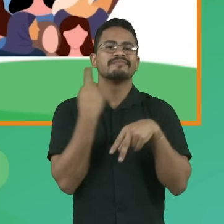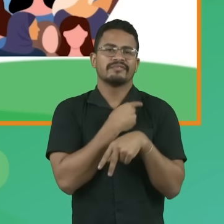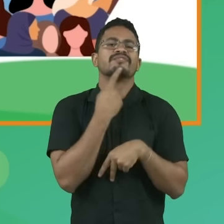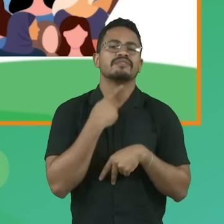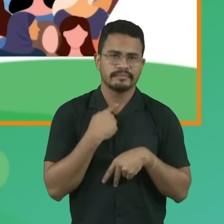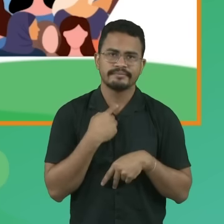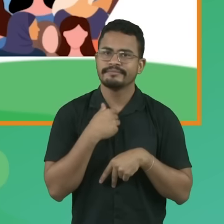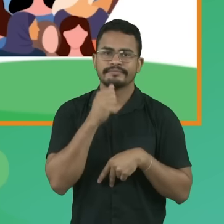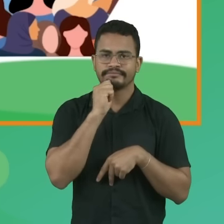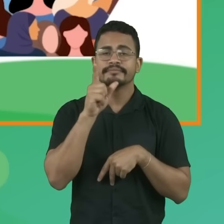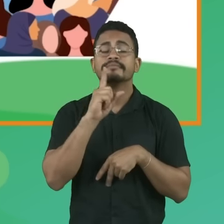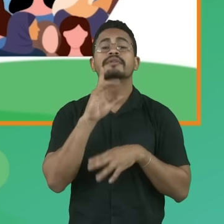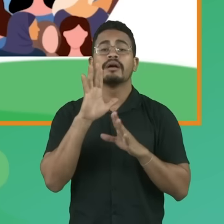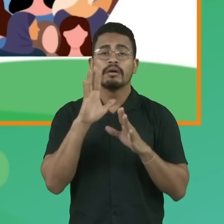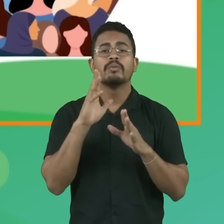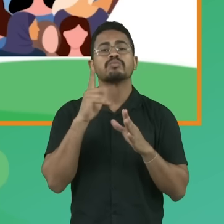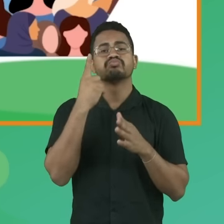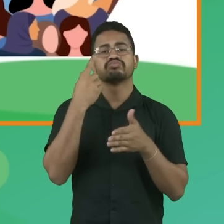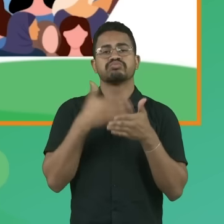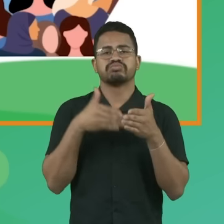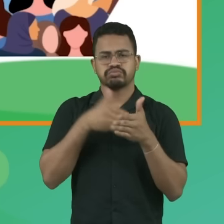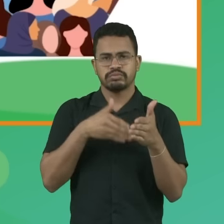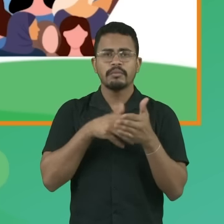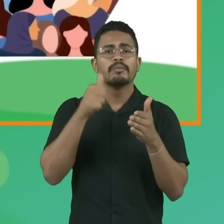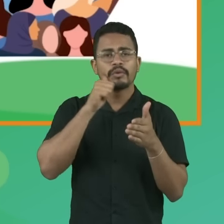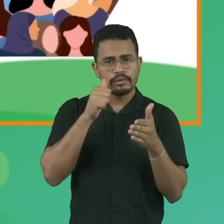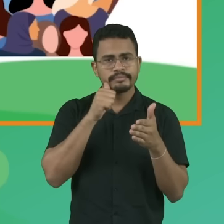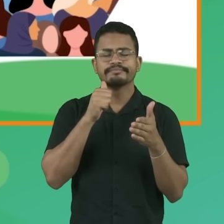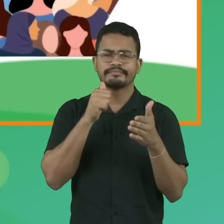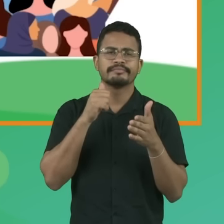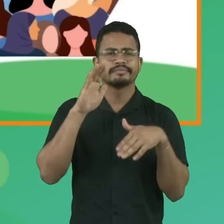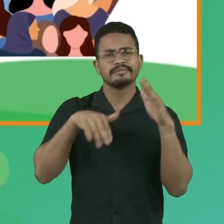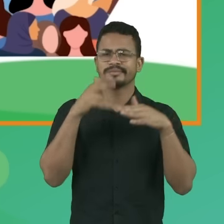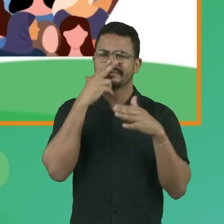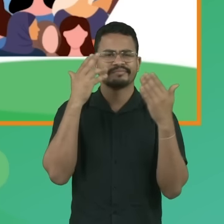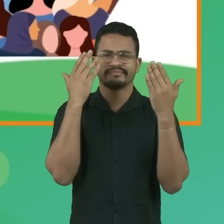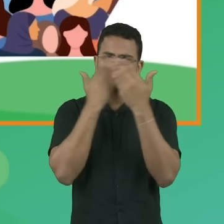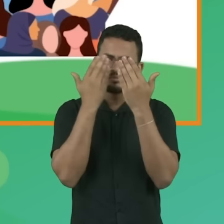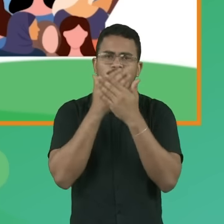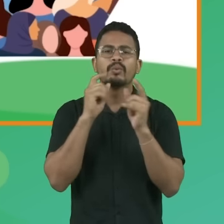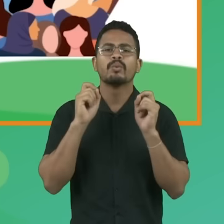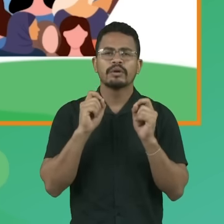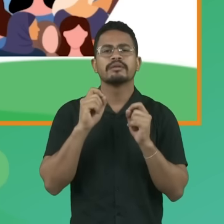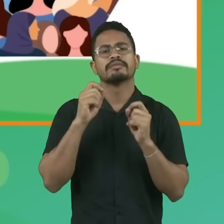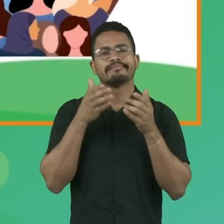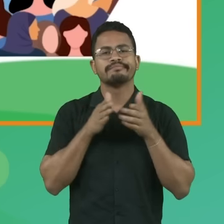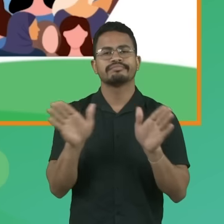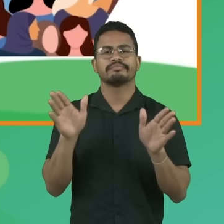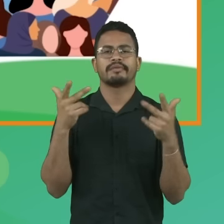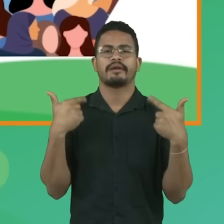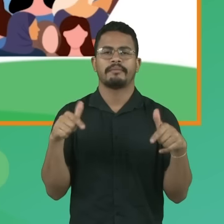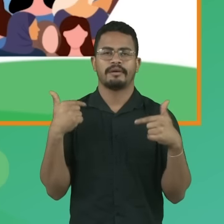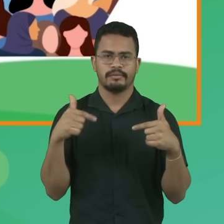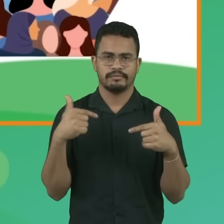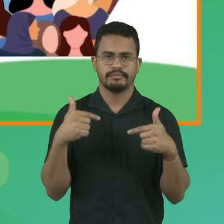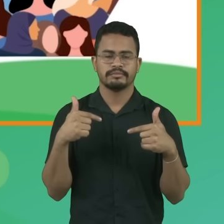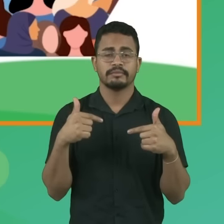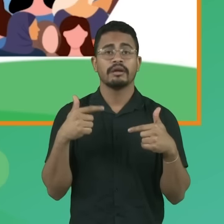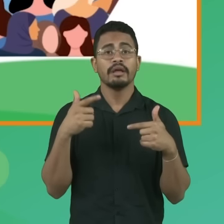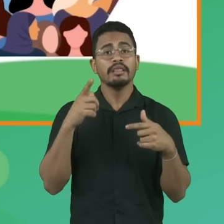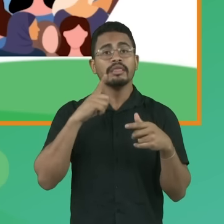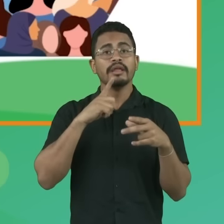Um obstáculo que as mulheres enfrentam muitas vezes e que permanece invisível, né? É a dupla jornada de trabalho, que, aliás, foi até